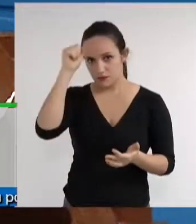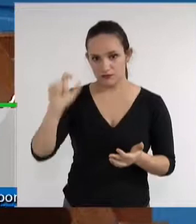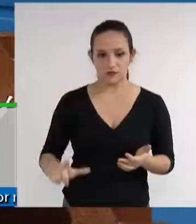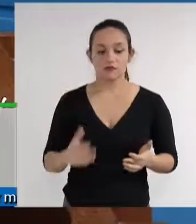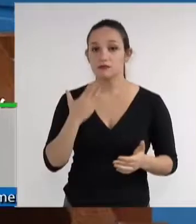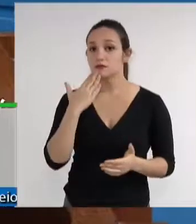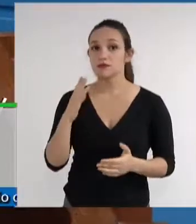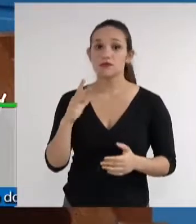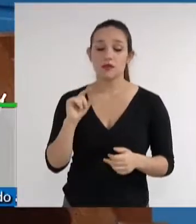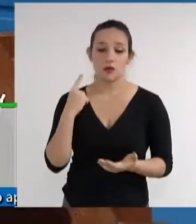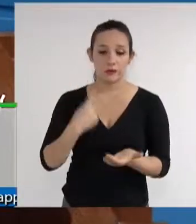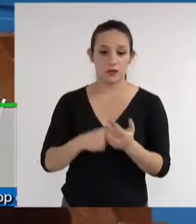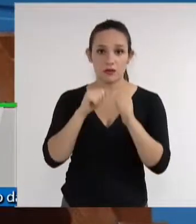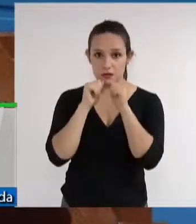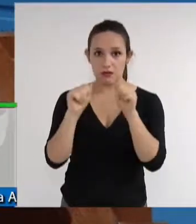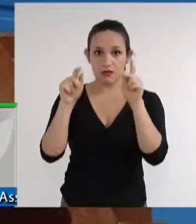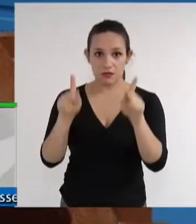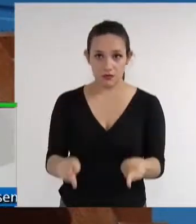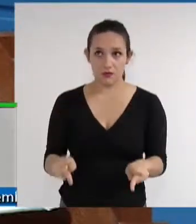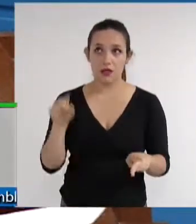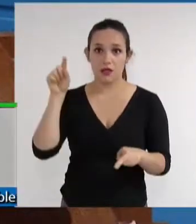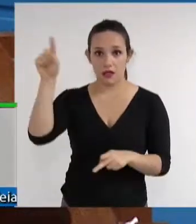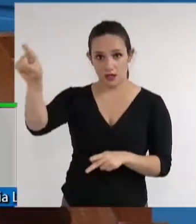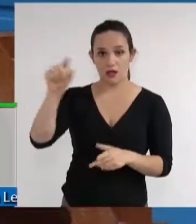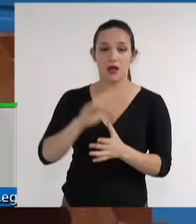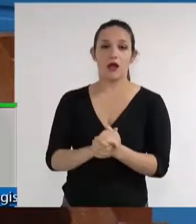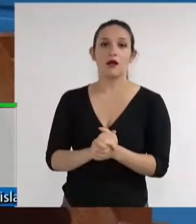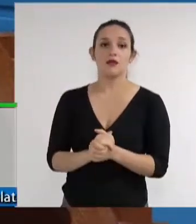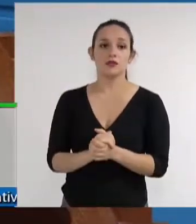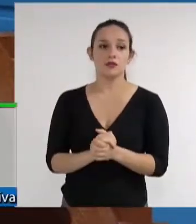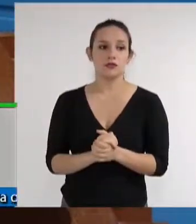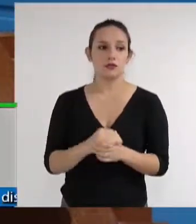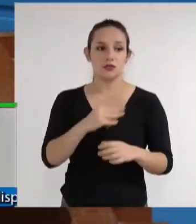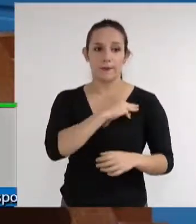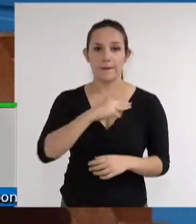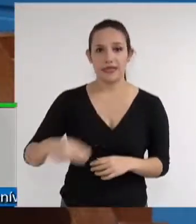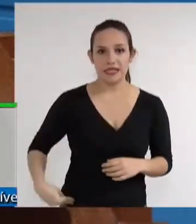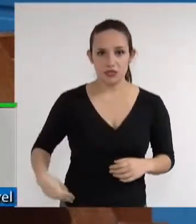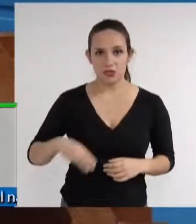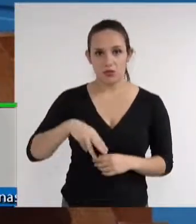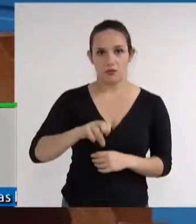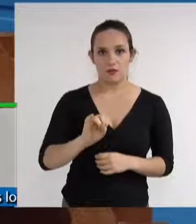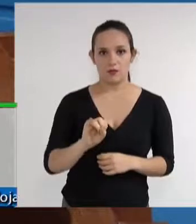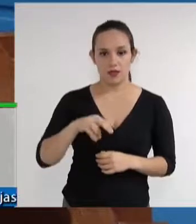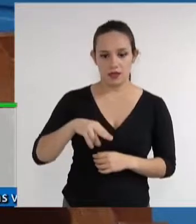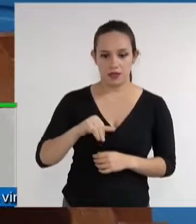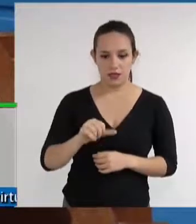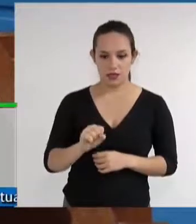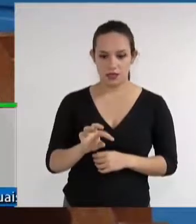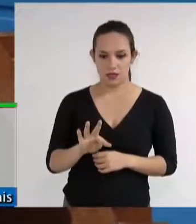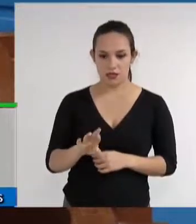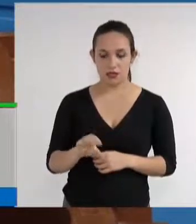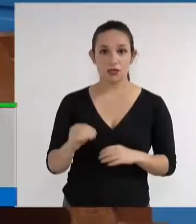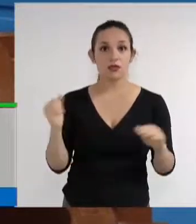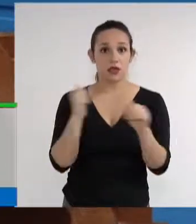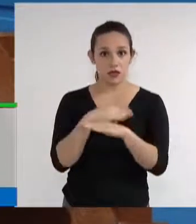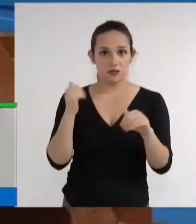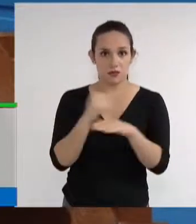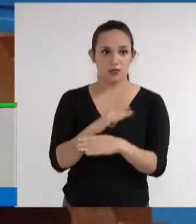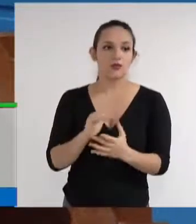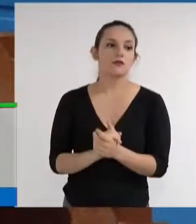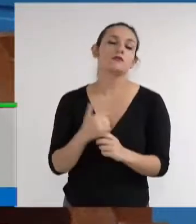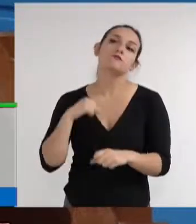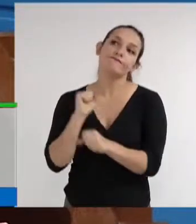nós solicitamos uma audiência com o ministro dos Transportes, e estávamos aguardando exatamente